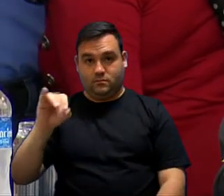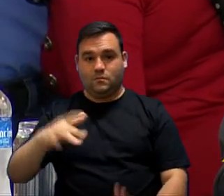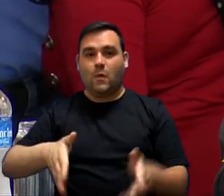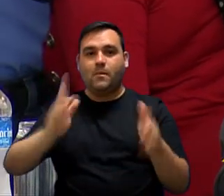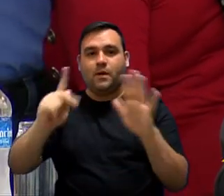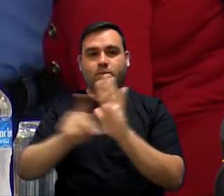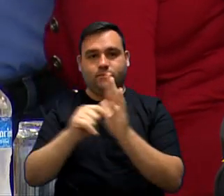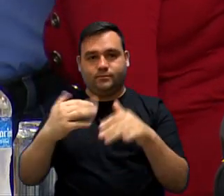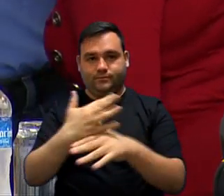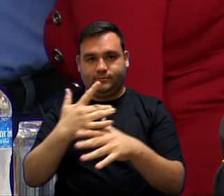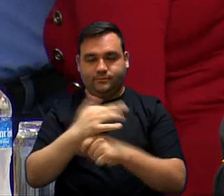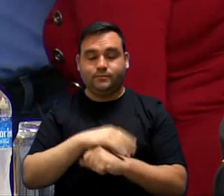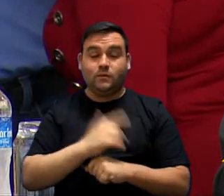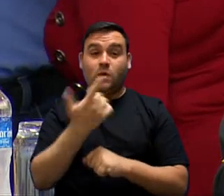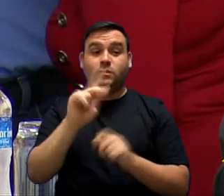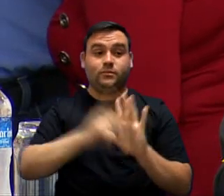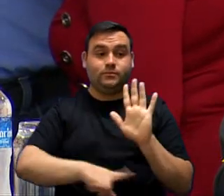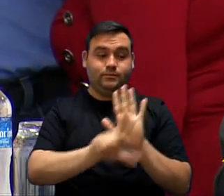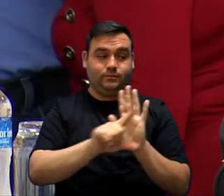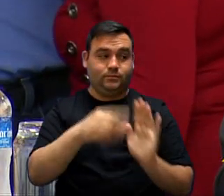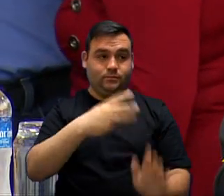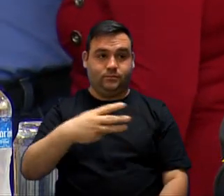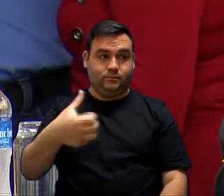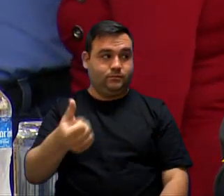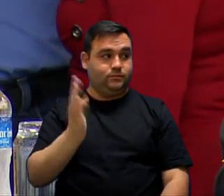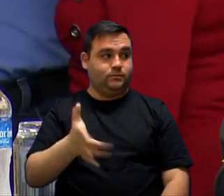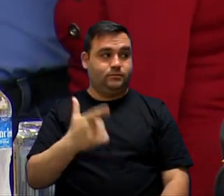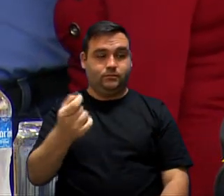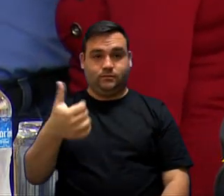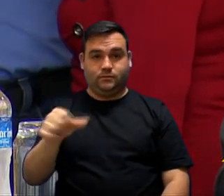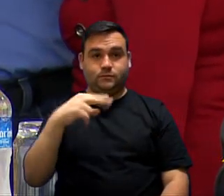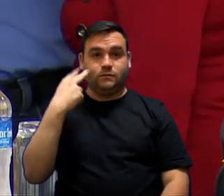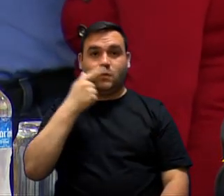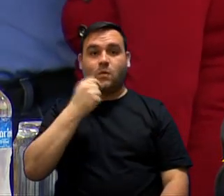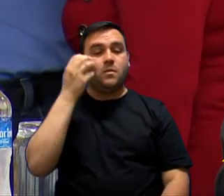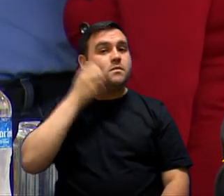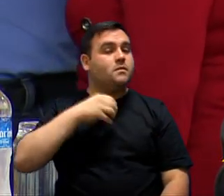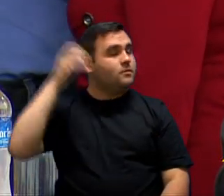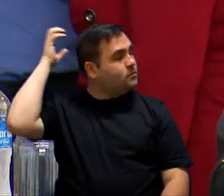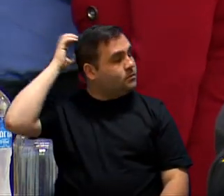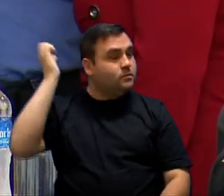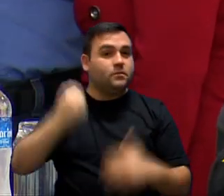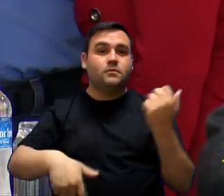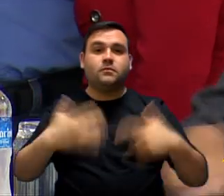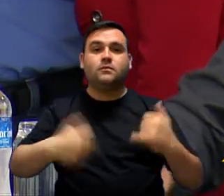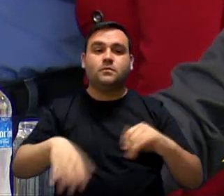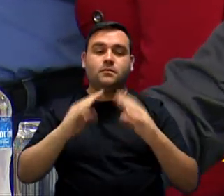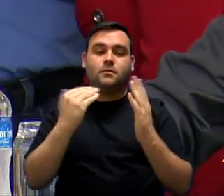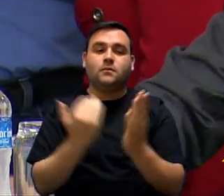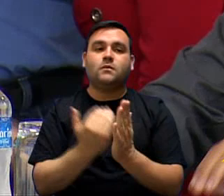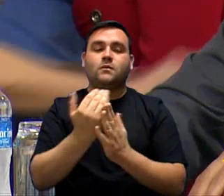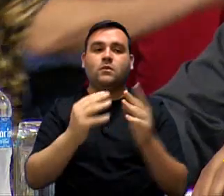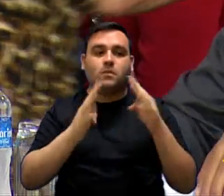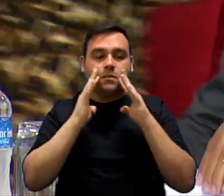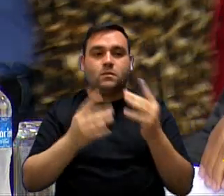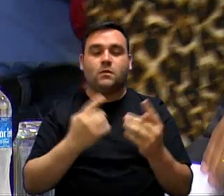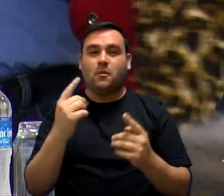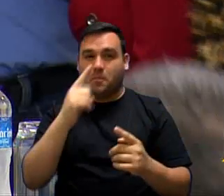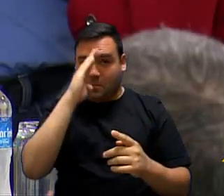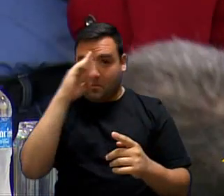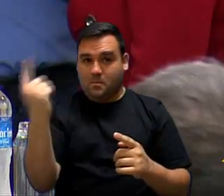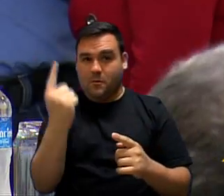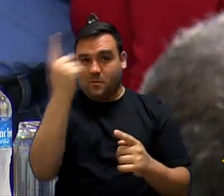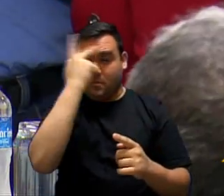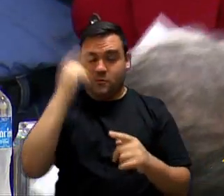nossa cidade. Projeto de lei 336/2019 do vereador Pericles Regis dispõe sobre atendimento preferencial a pessoas com doenças